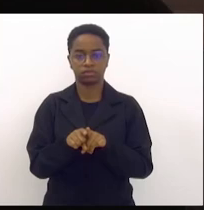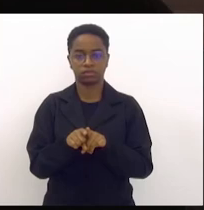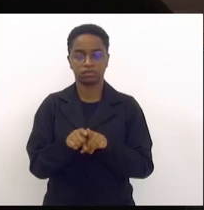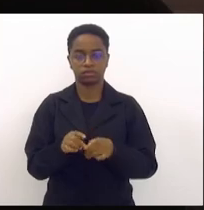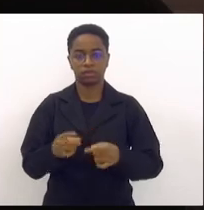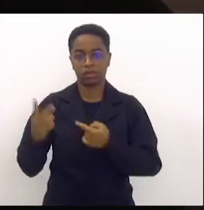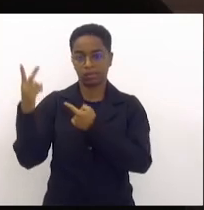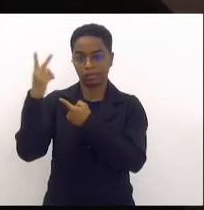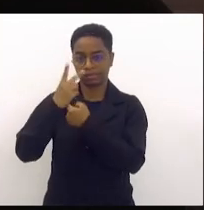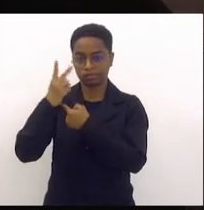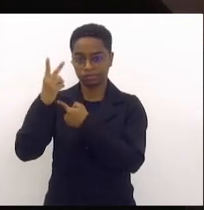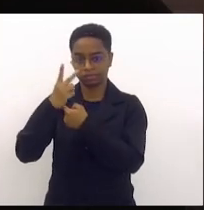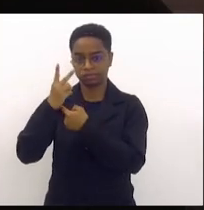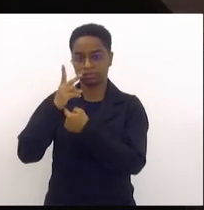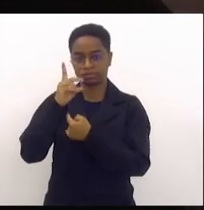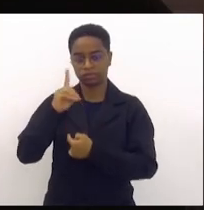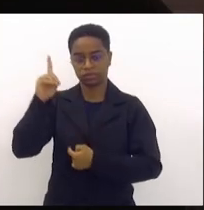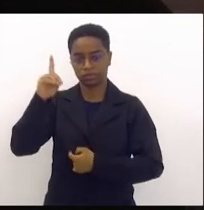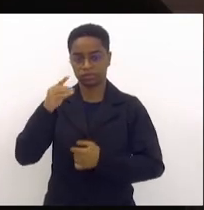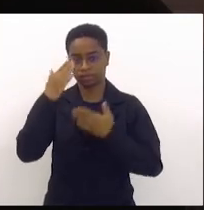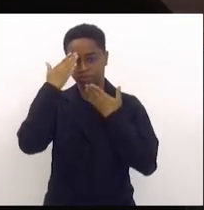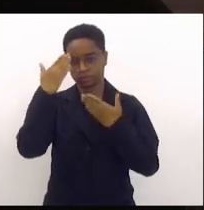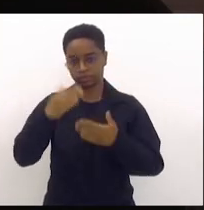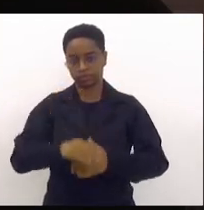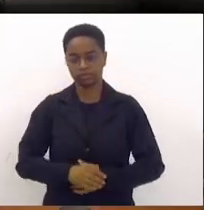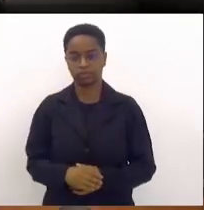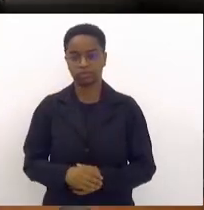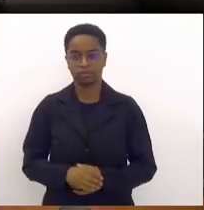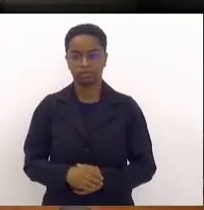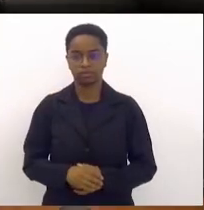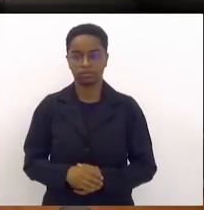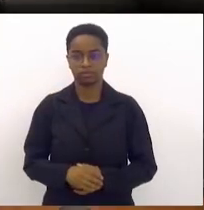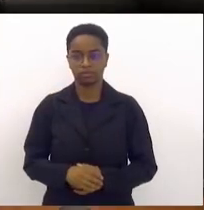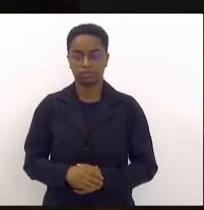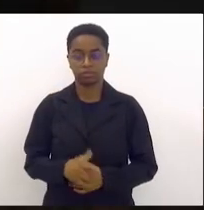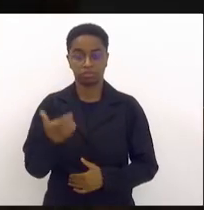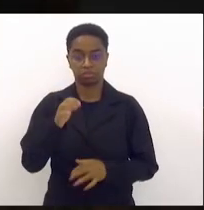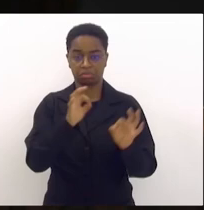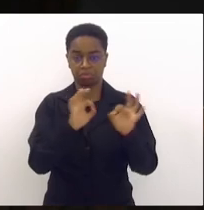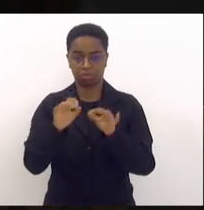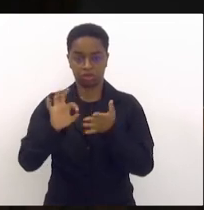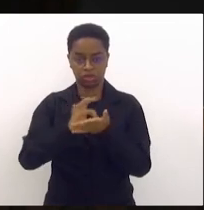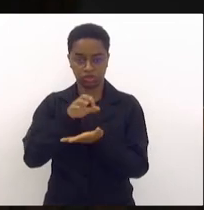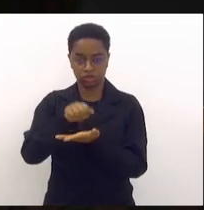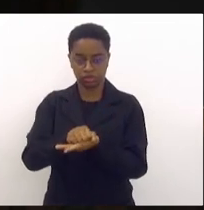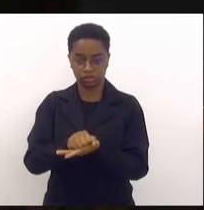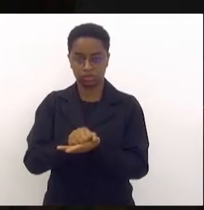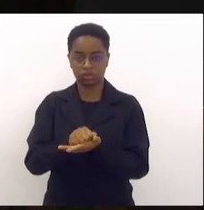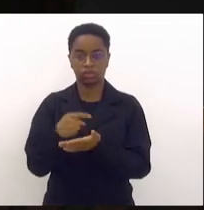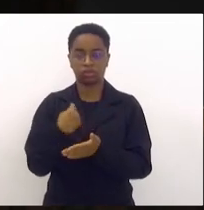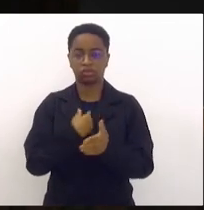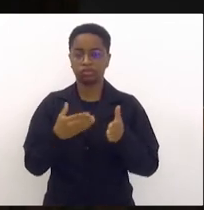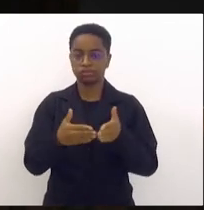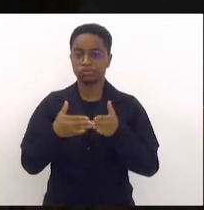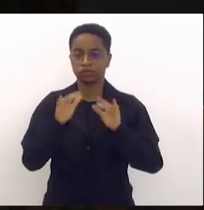o manto protetor do nosso Senhor. Muito obrigado. Não havendo mais oradores inscritos, a